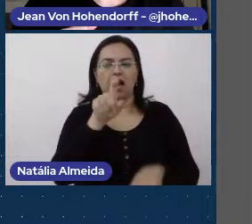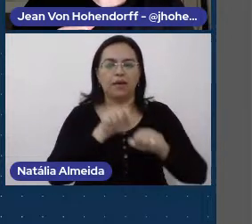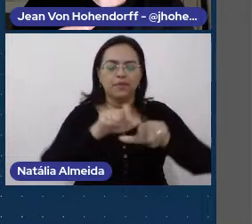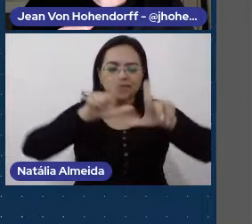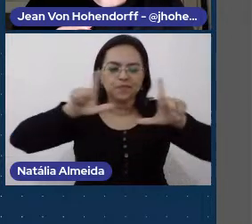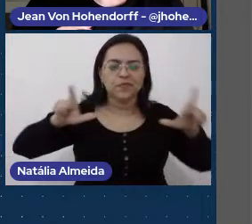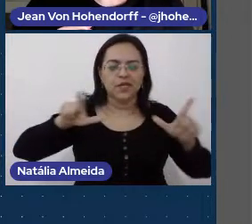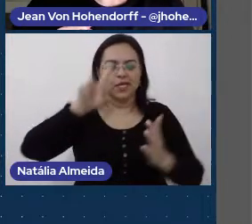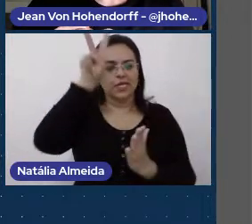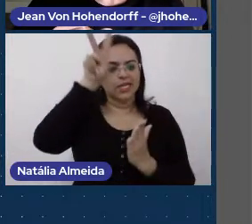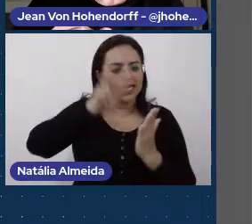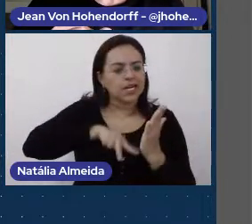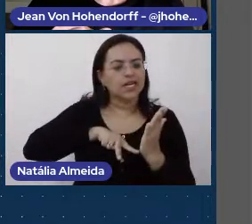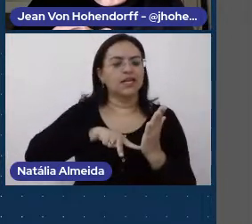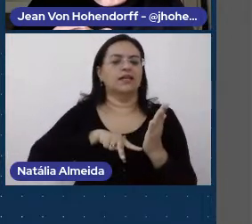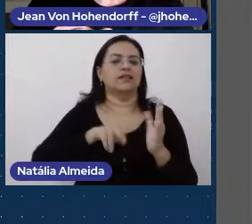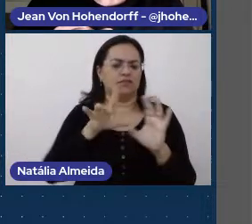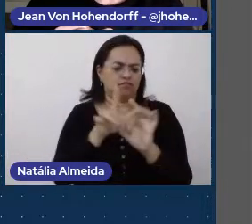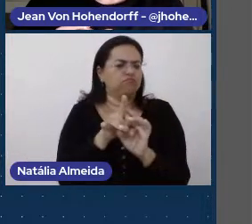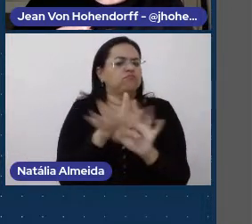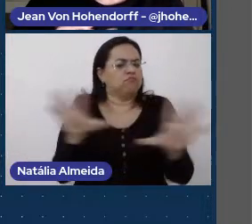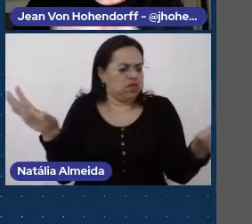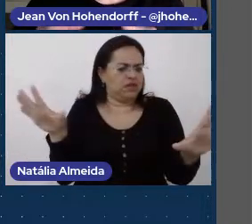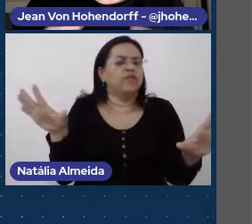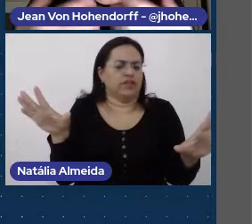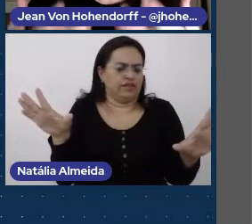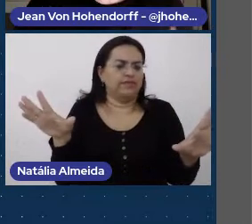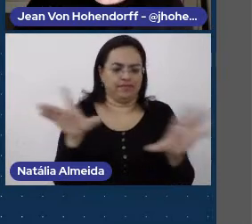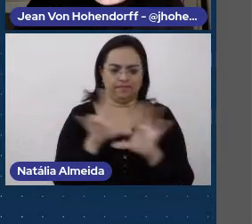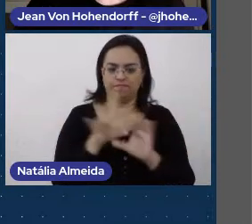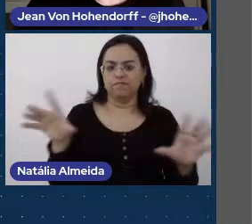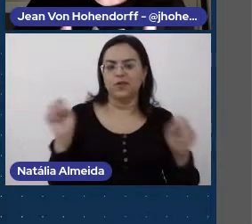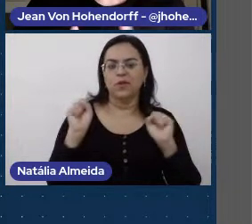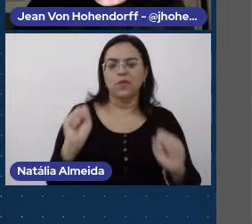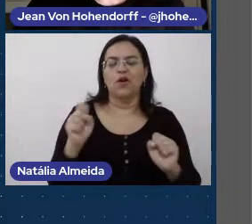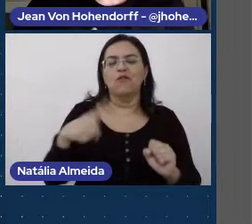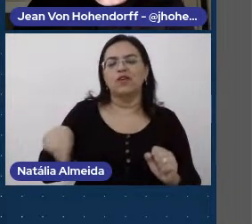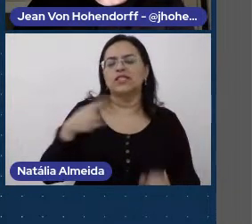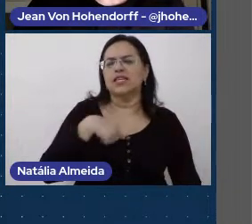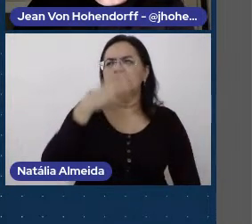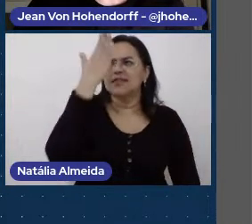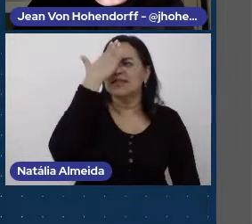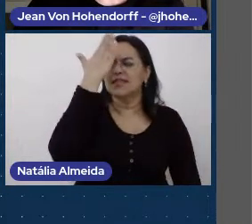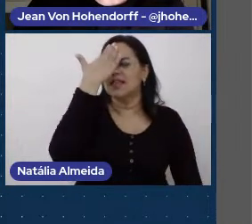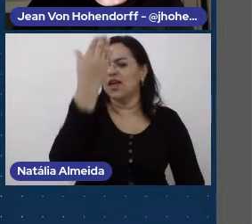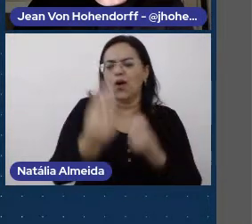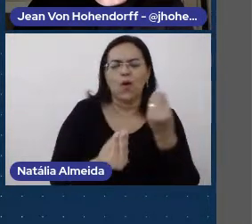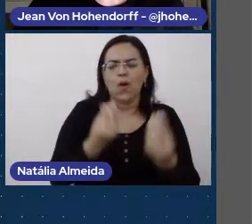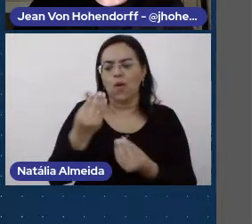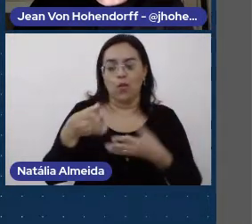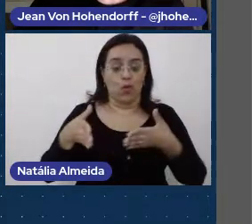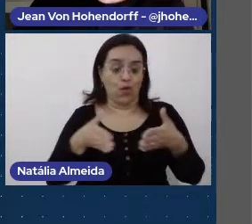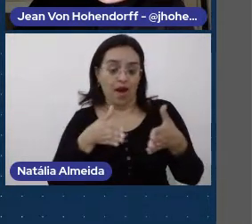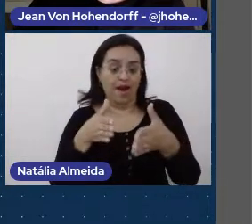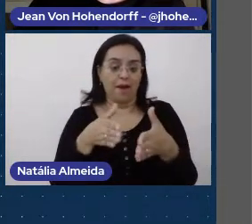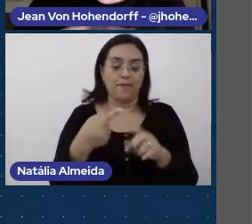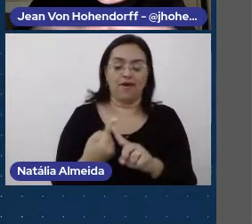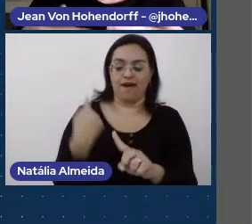está acesso livre e entender um pouco mais, né, do percurso que nós